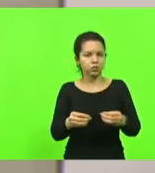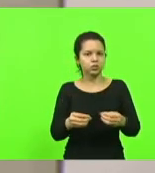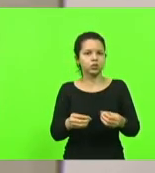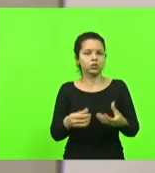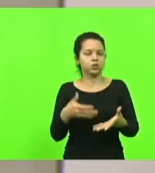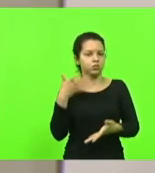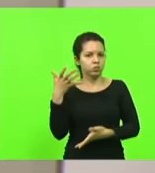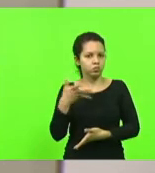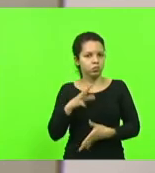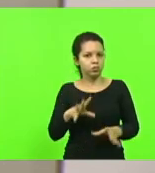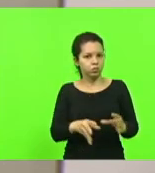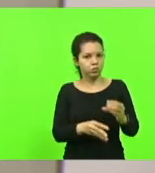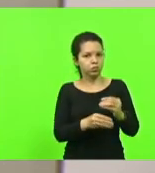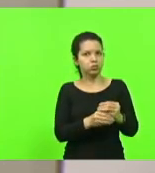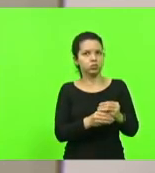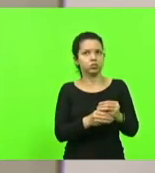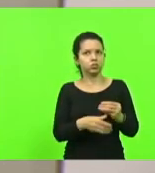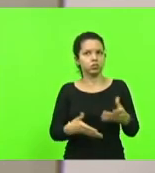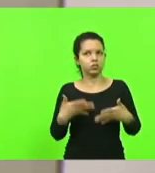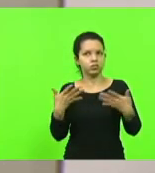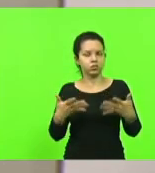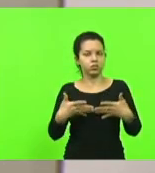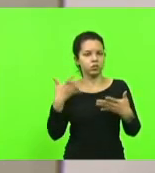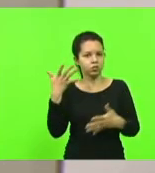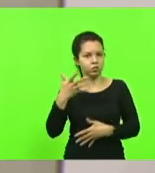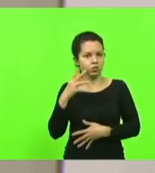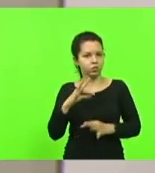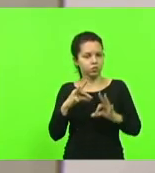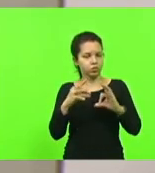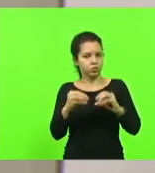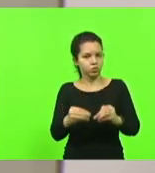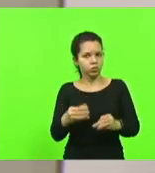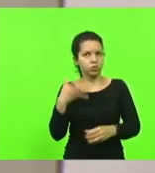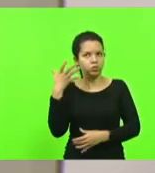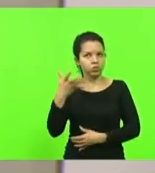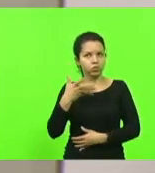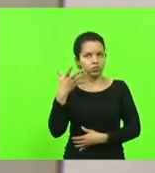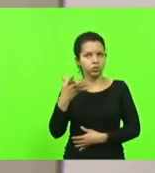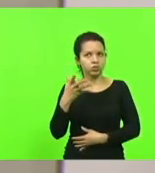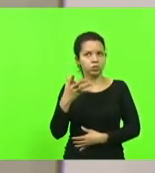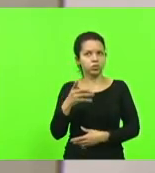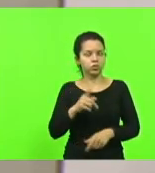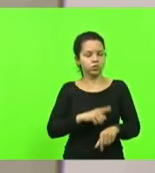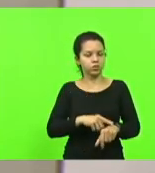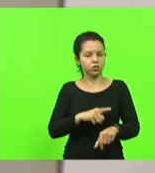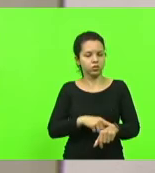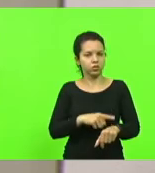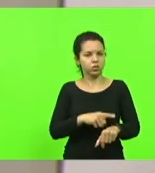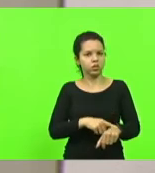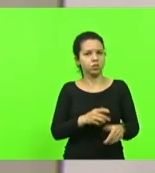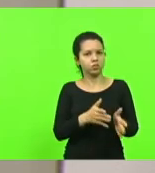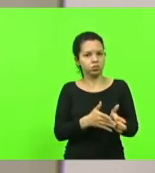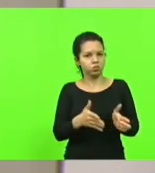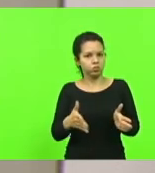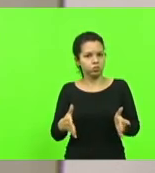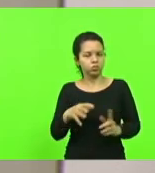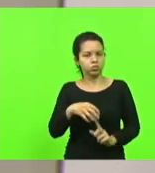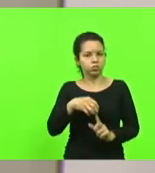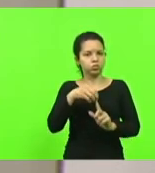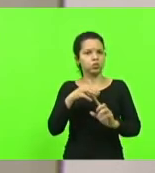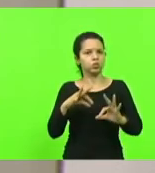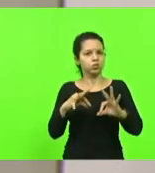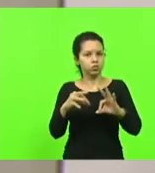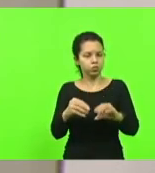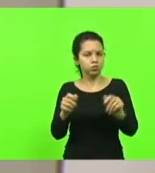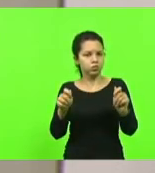muita alegria a fala de todos ao nosso discurso, ao tempo em que destaco que tudo isso foi possível